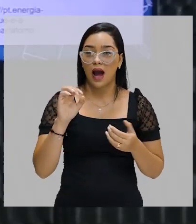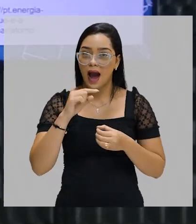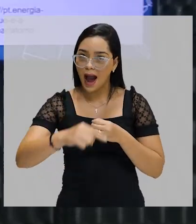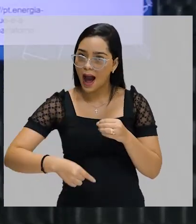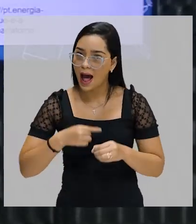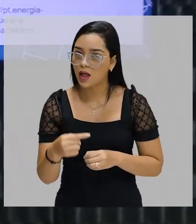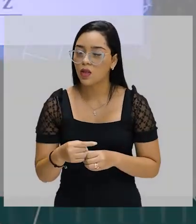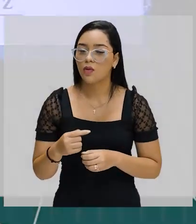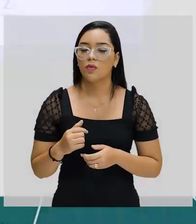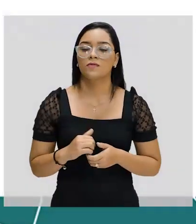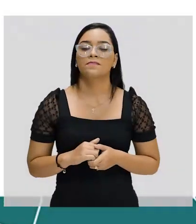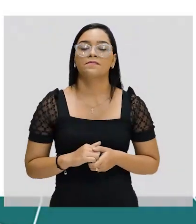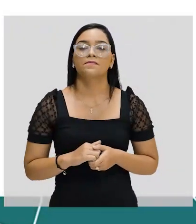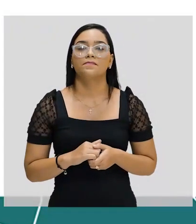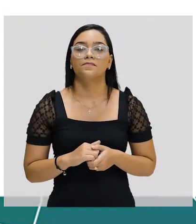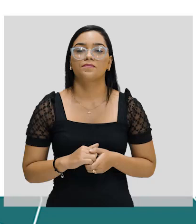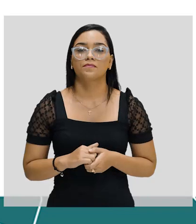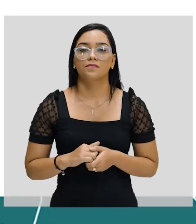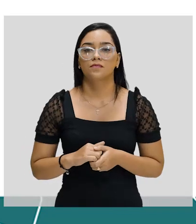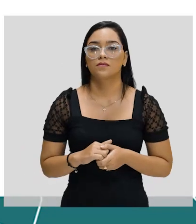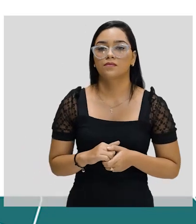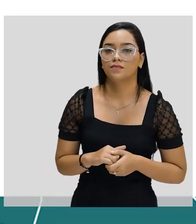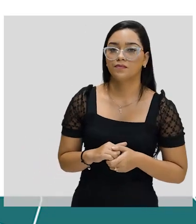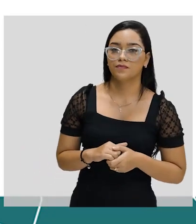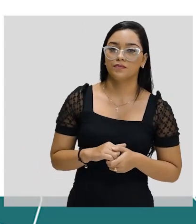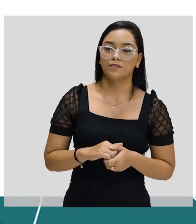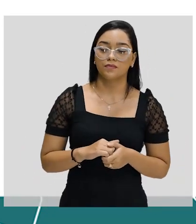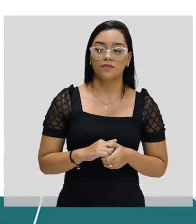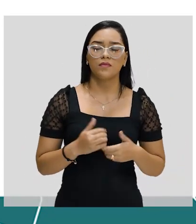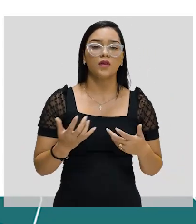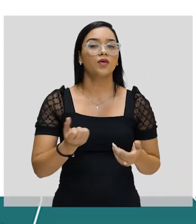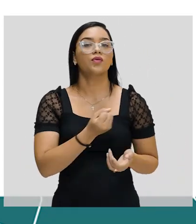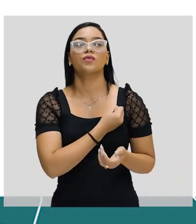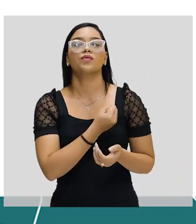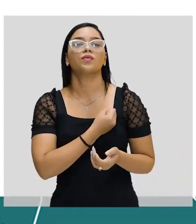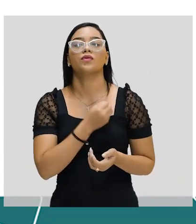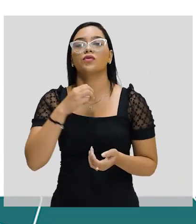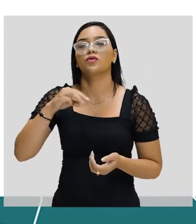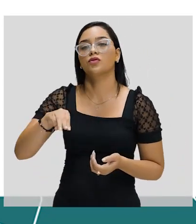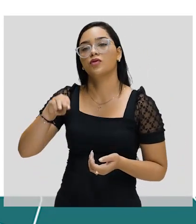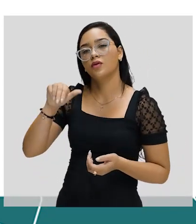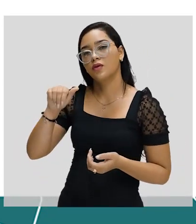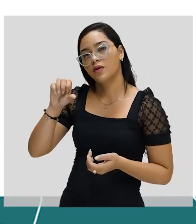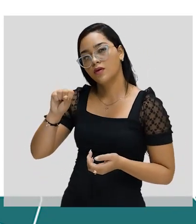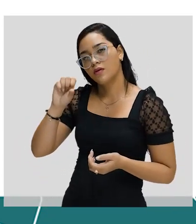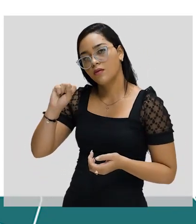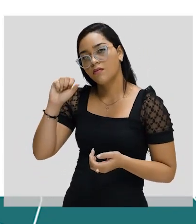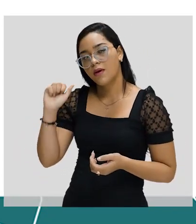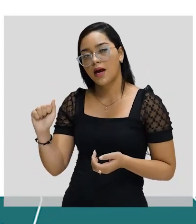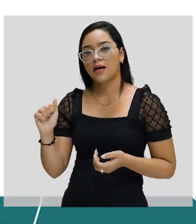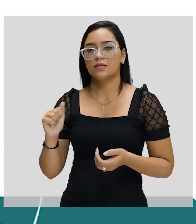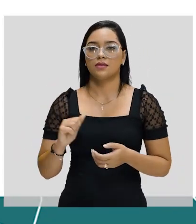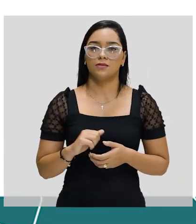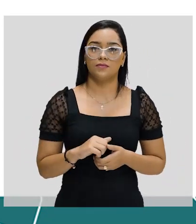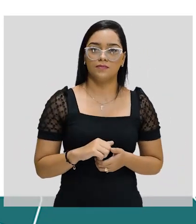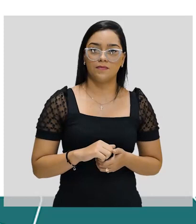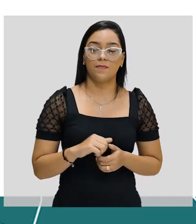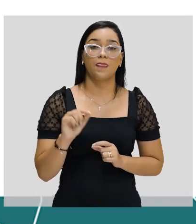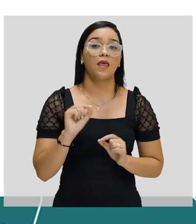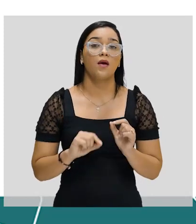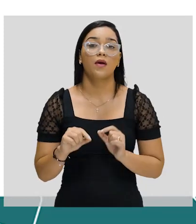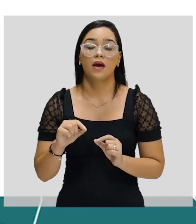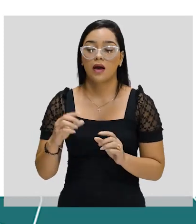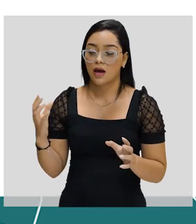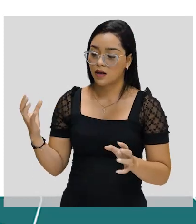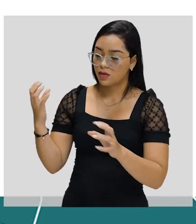ok? Bom, e o número de massa? O número de massa é a soma